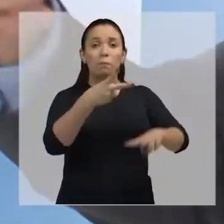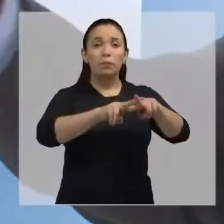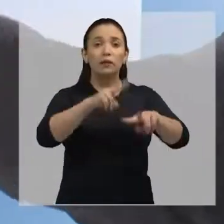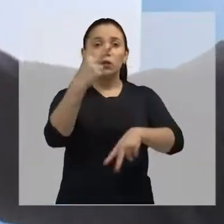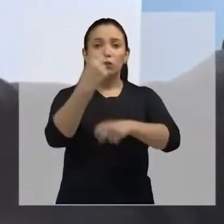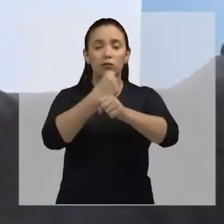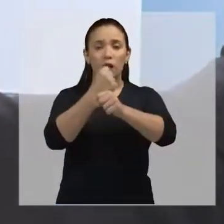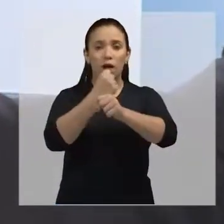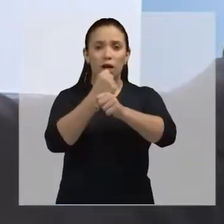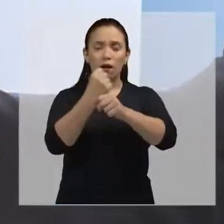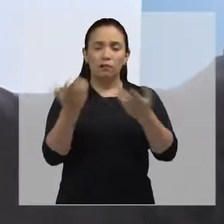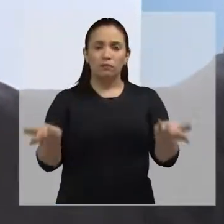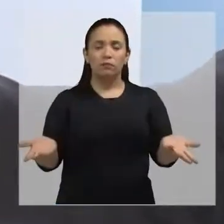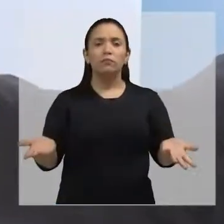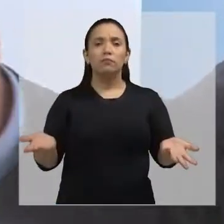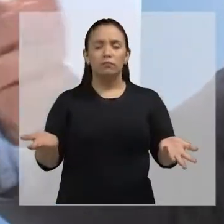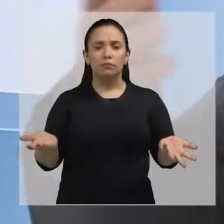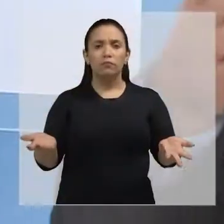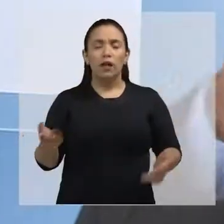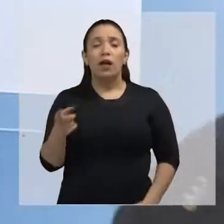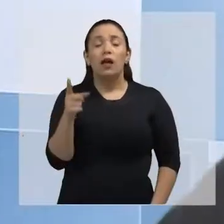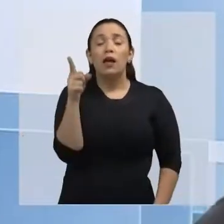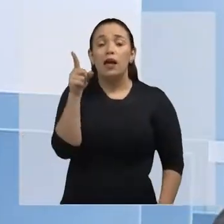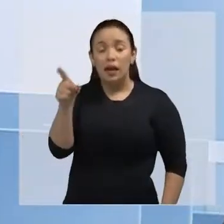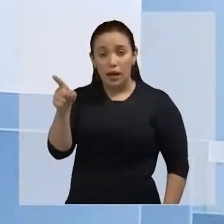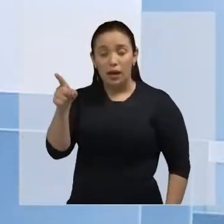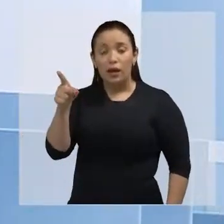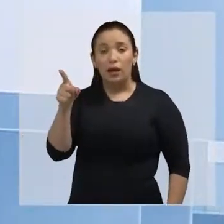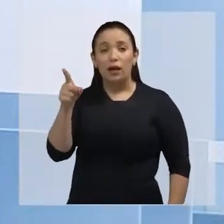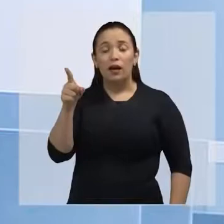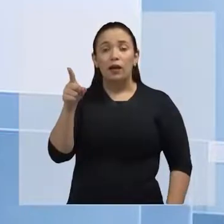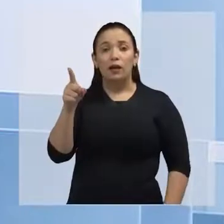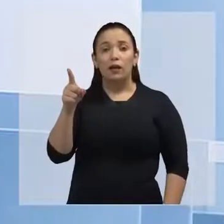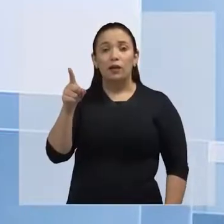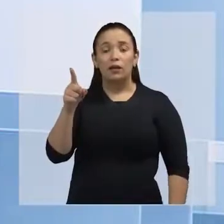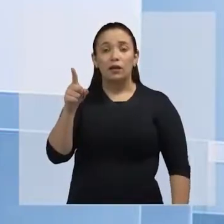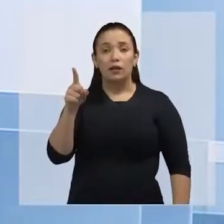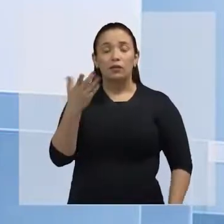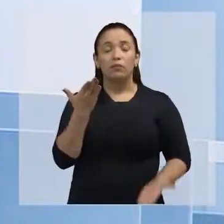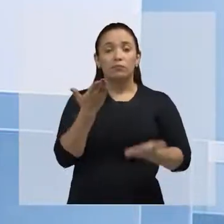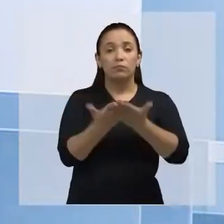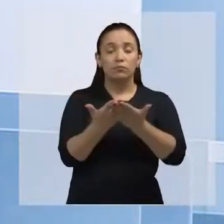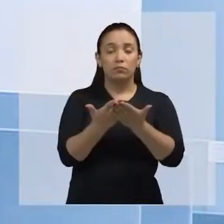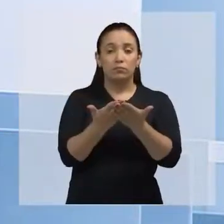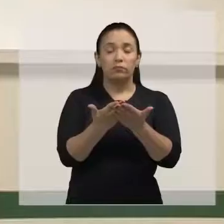Depois que ele passou a cumprir a pena dele, ele emendou a preventiva